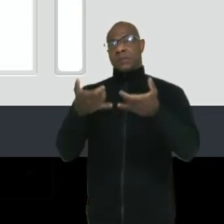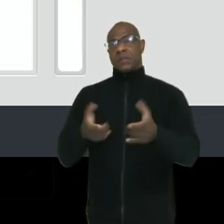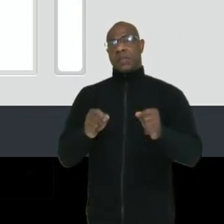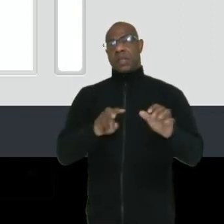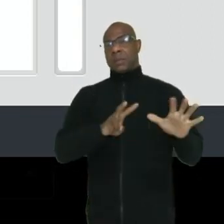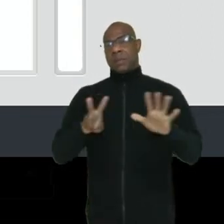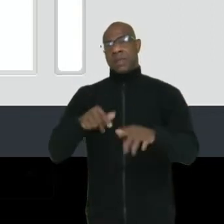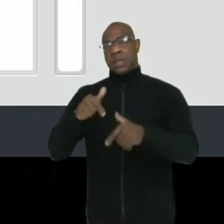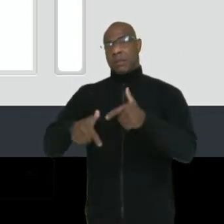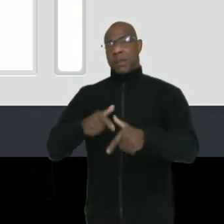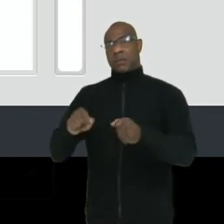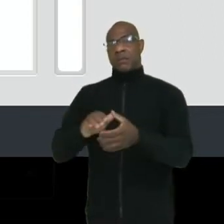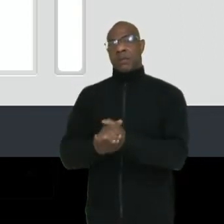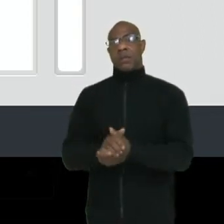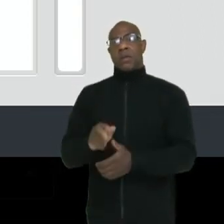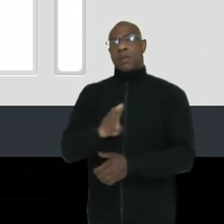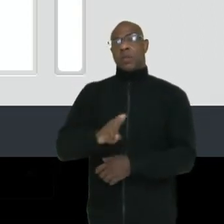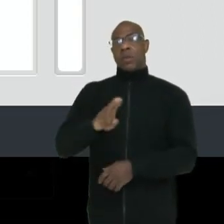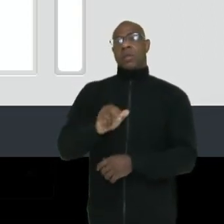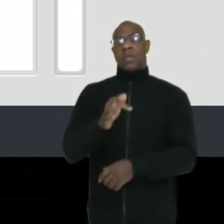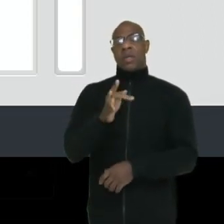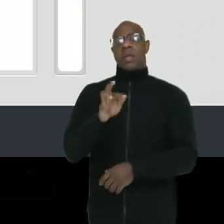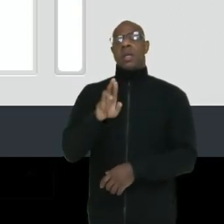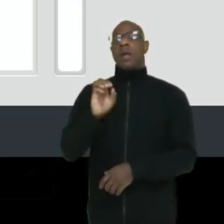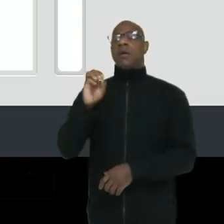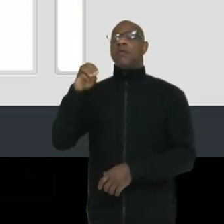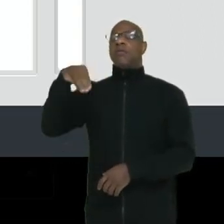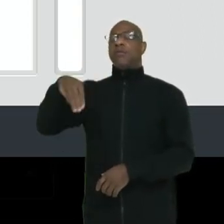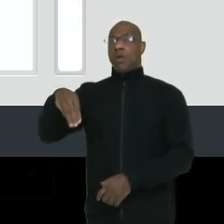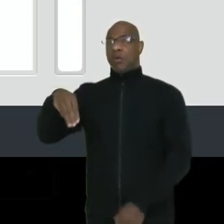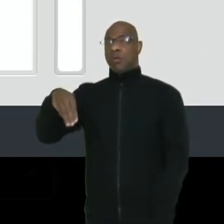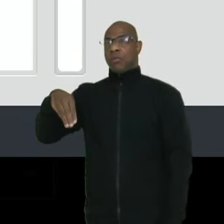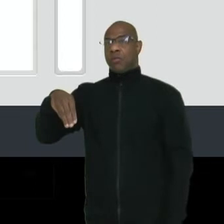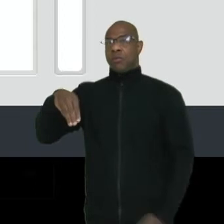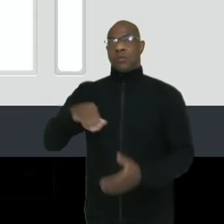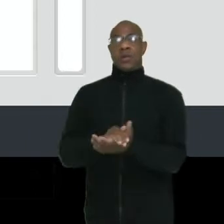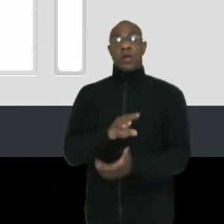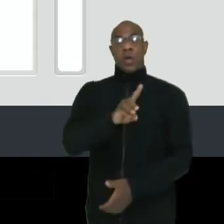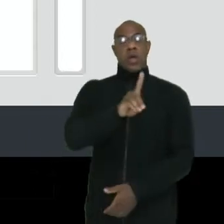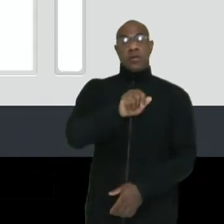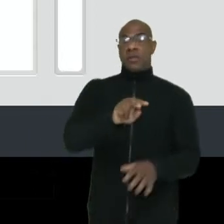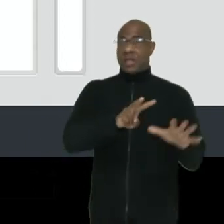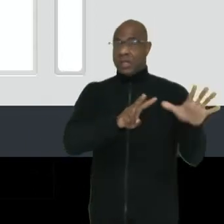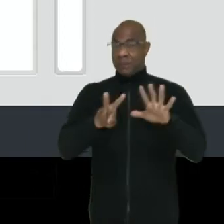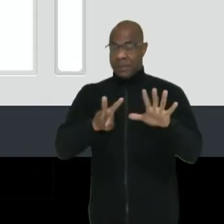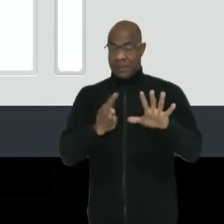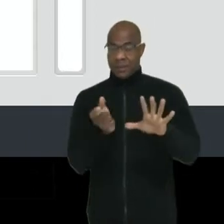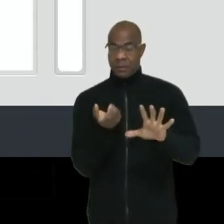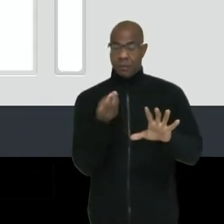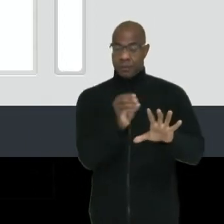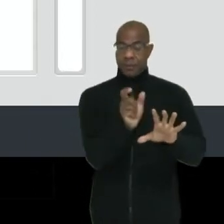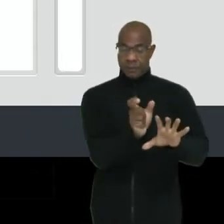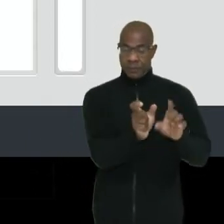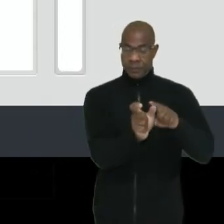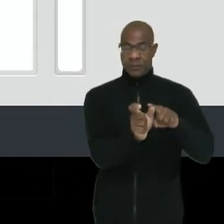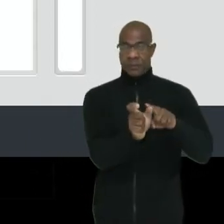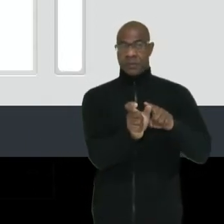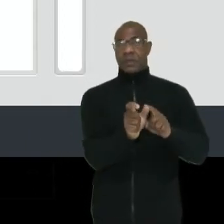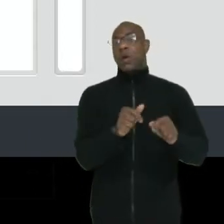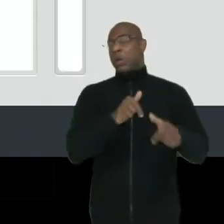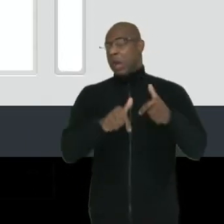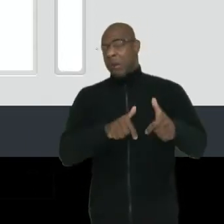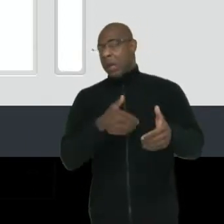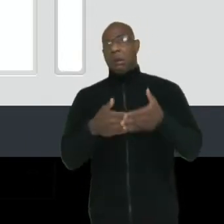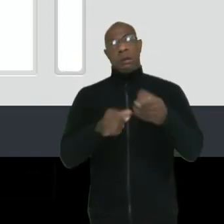vai usar a preposição from e to. Então, para falar dos dias da semana que você estuda ou que você trabalha, você vai